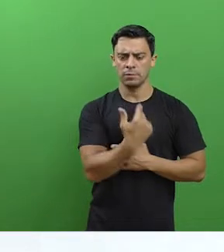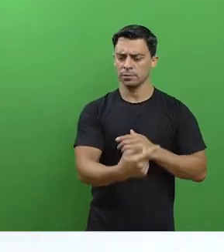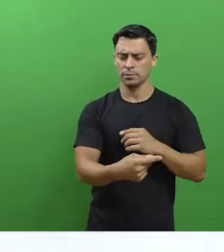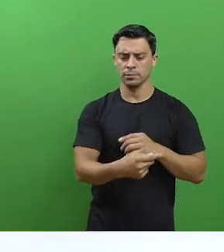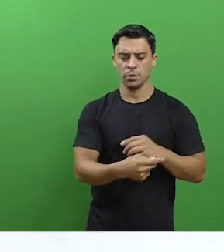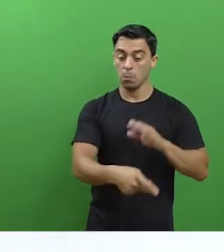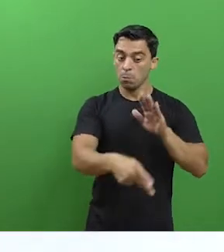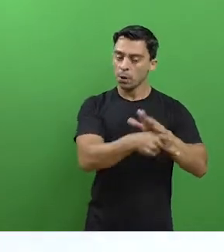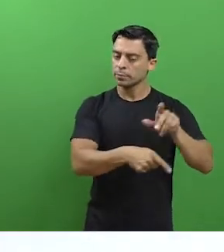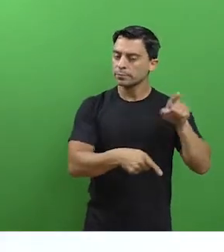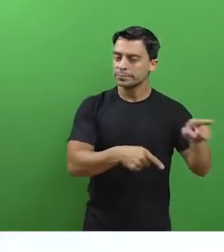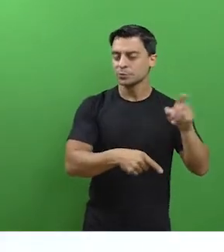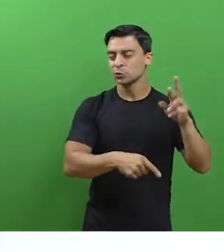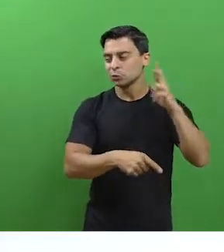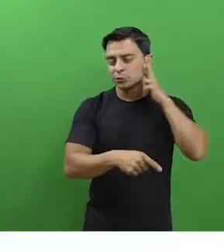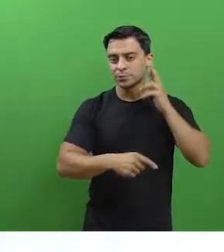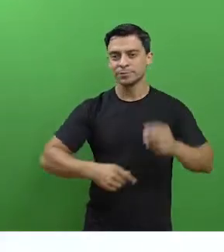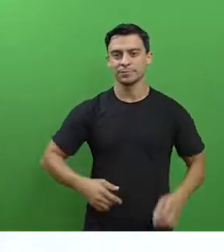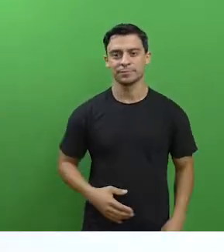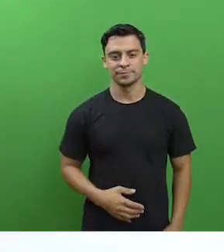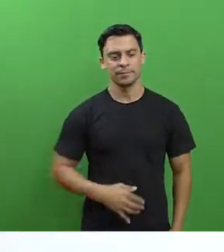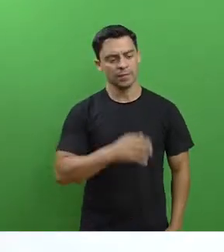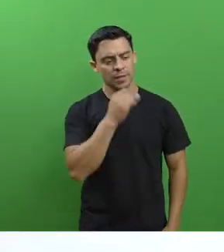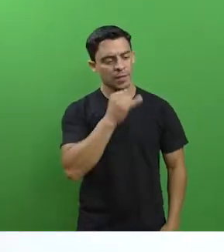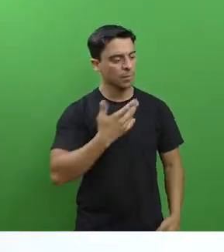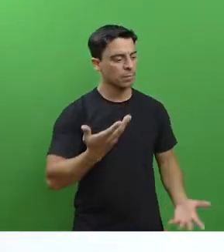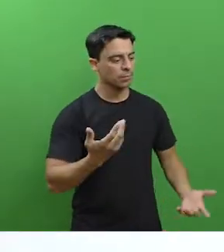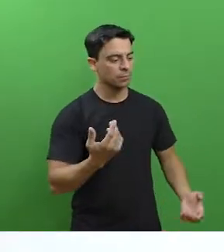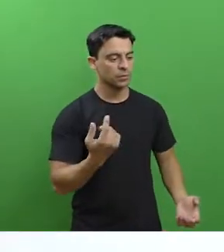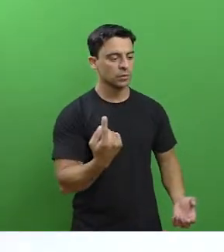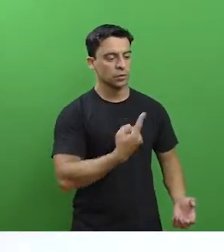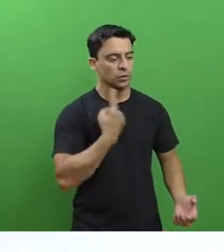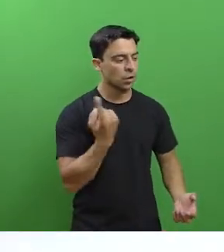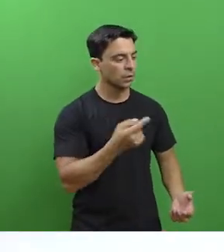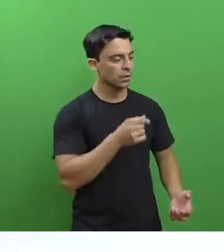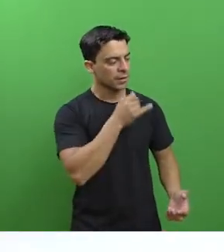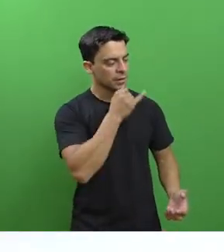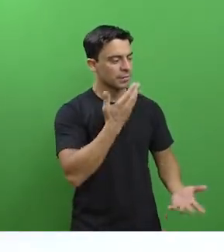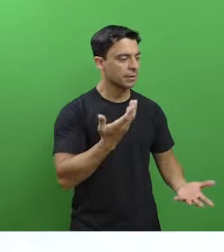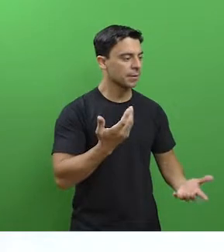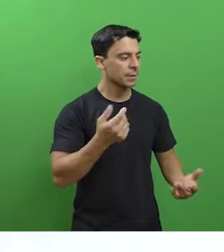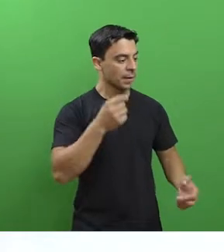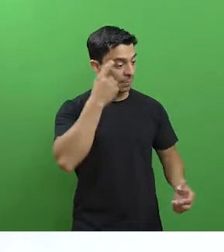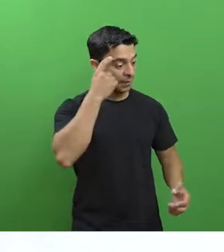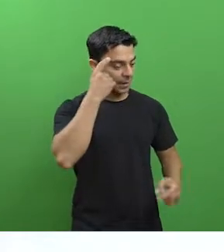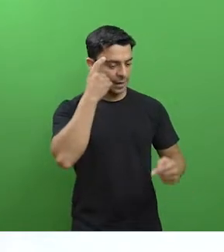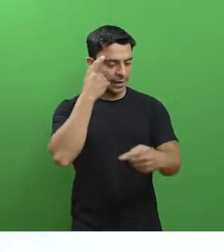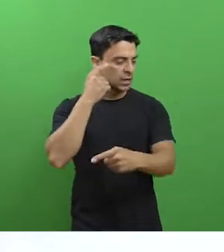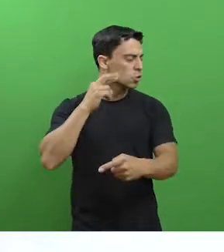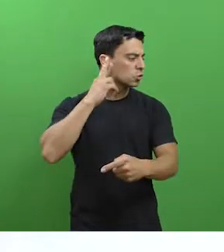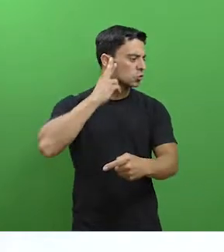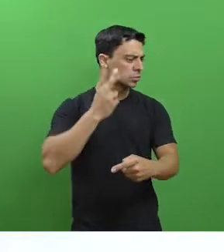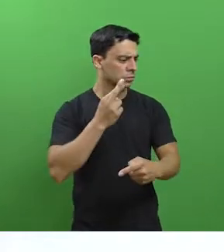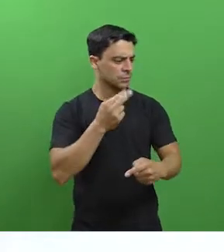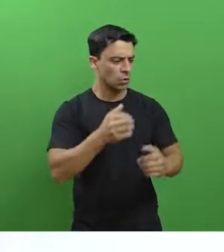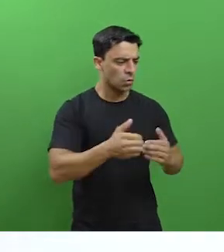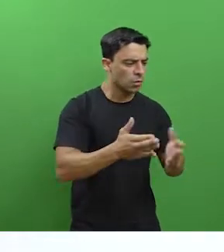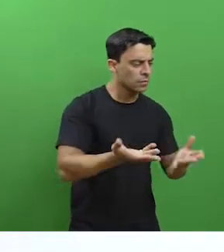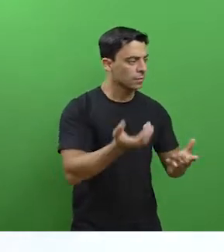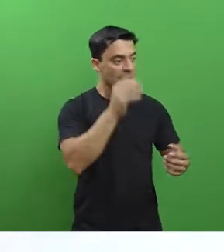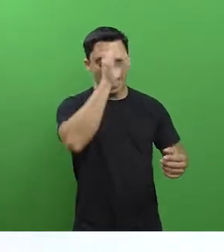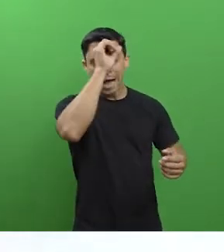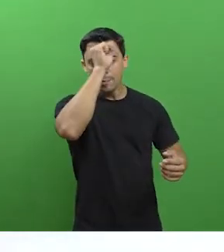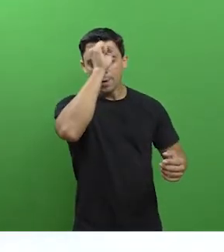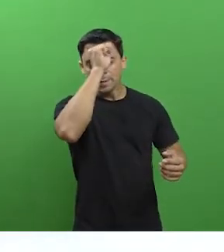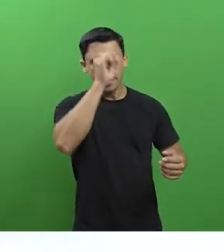surdos. E quando a gente fala assim, eles iniciar esse aprendizado, é difícil essa, vamos dizer assim,